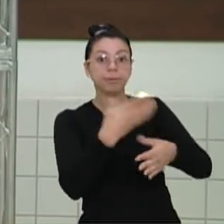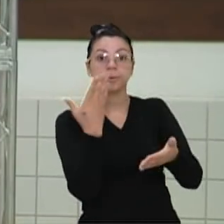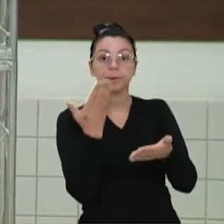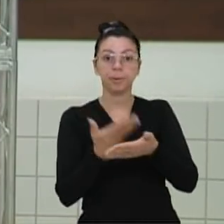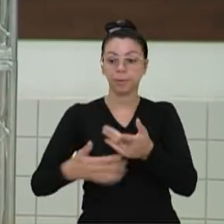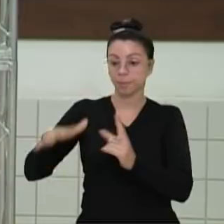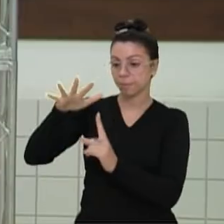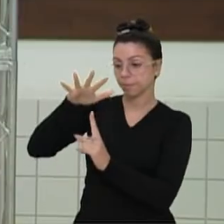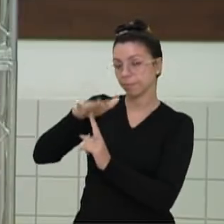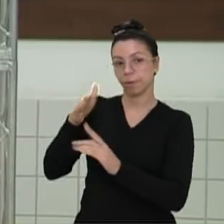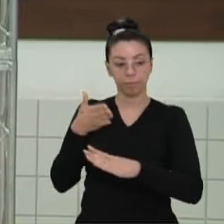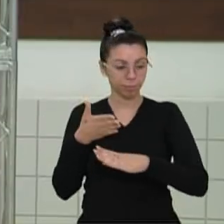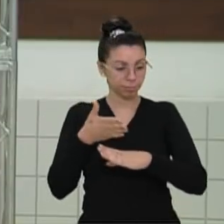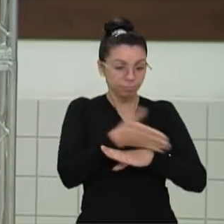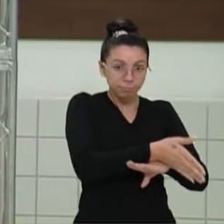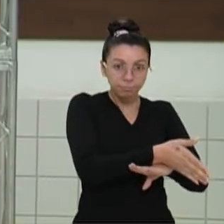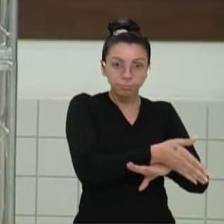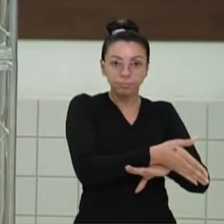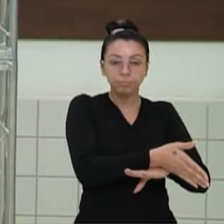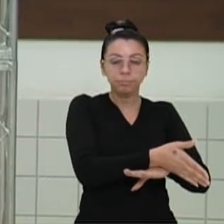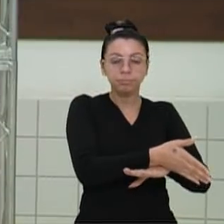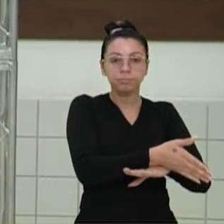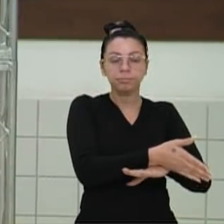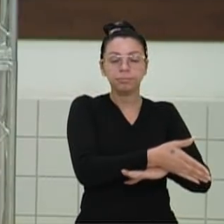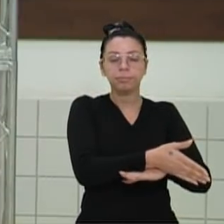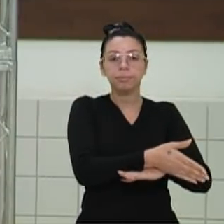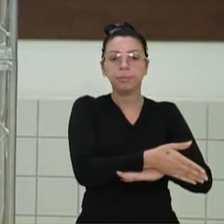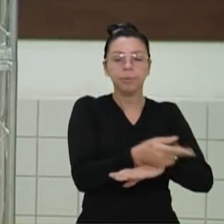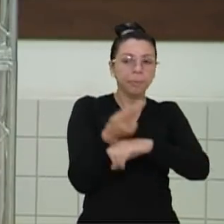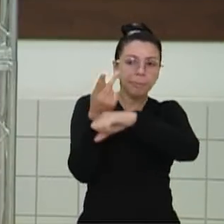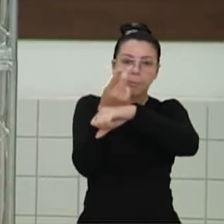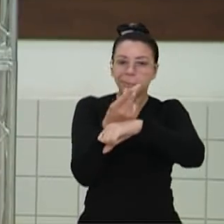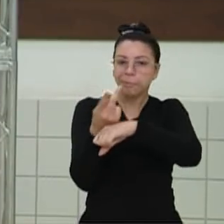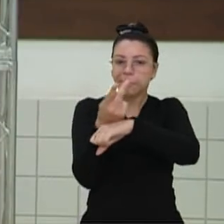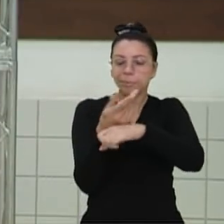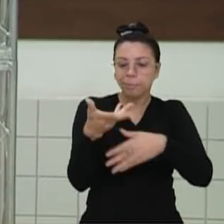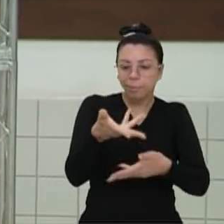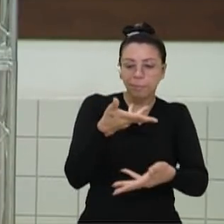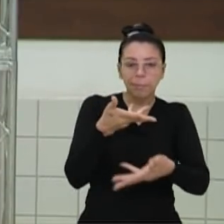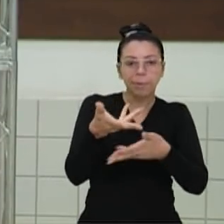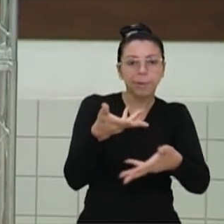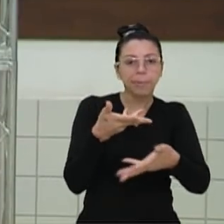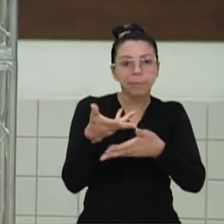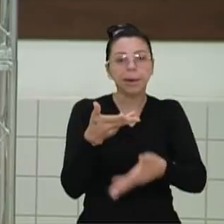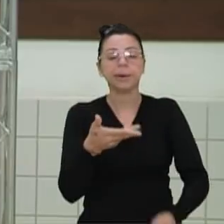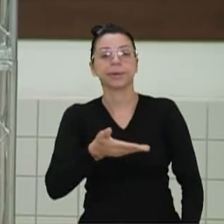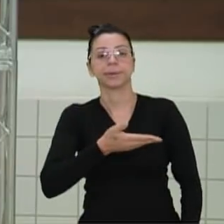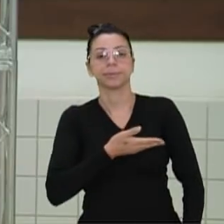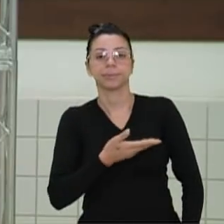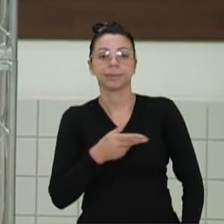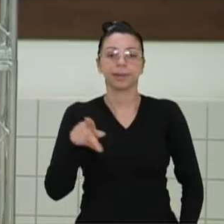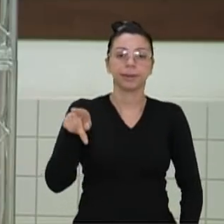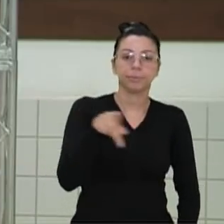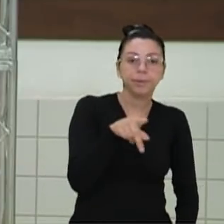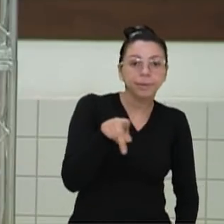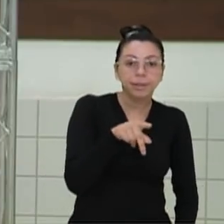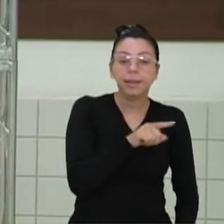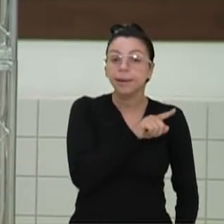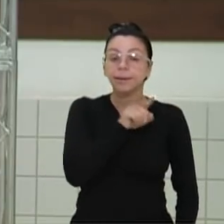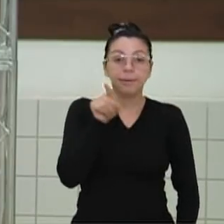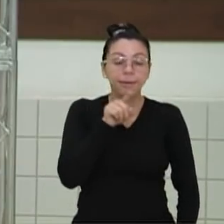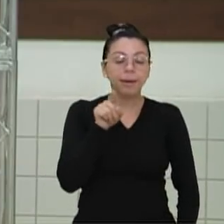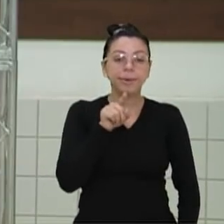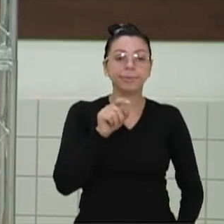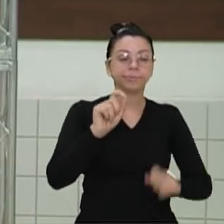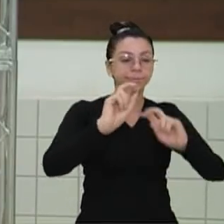Senta pelo aplicativo, aí lá você tem interação com seus colegas, com o professor, de lá você consegue